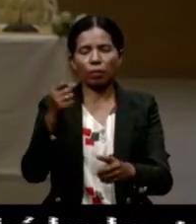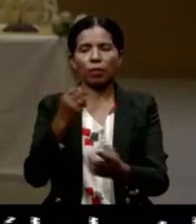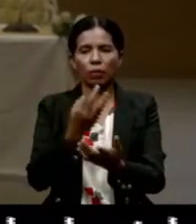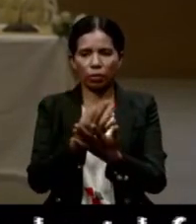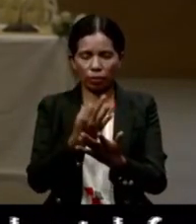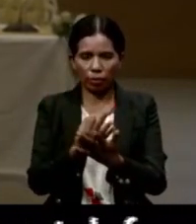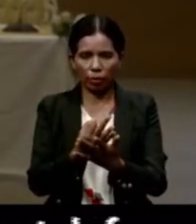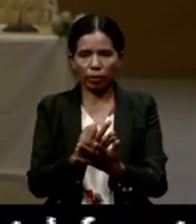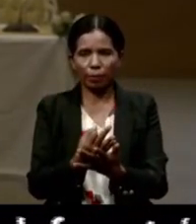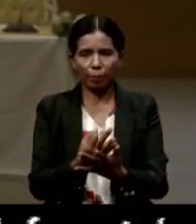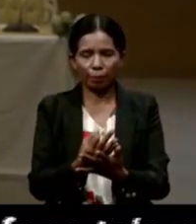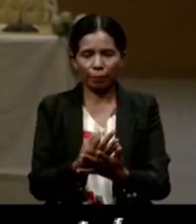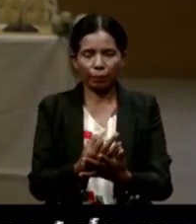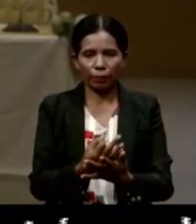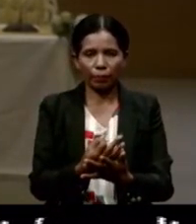ne